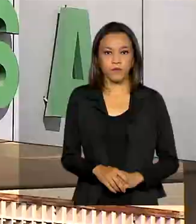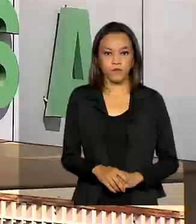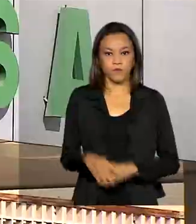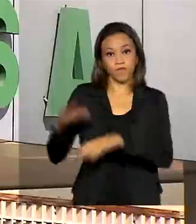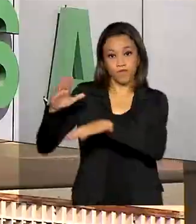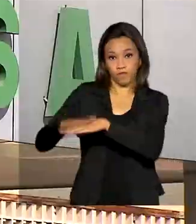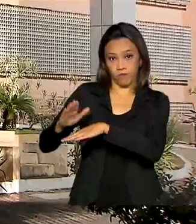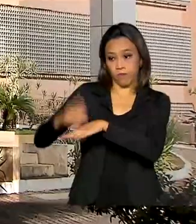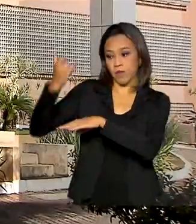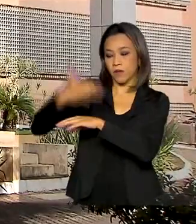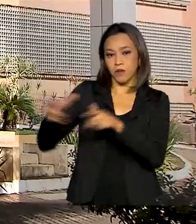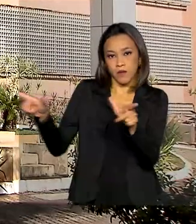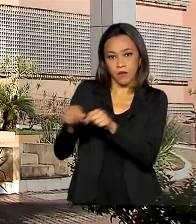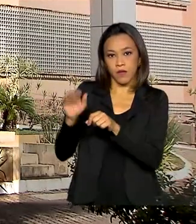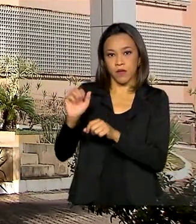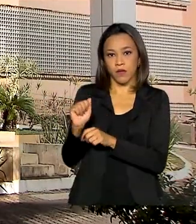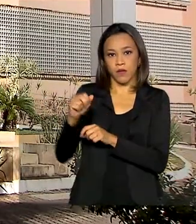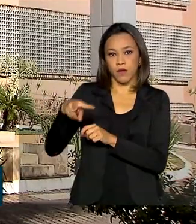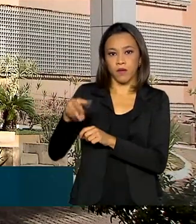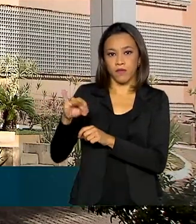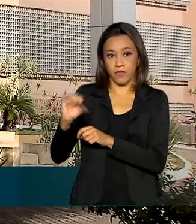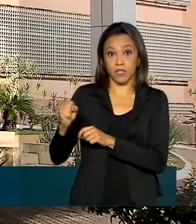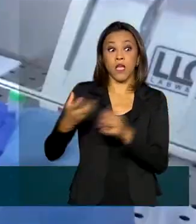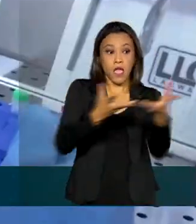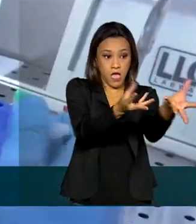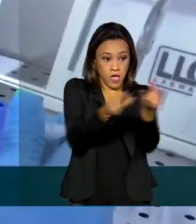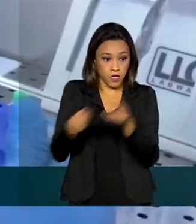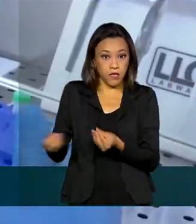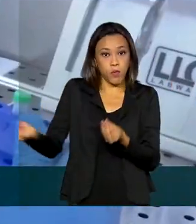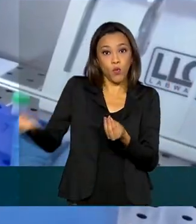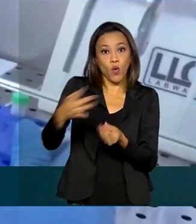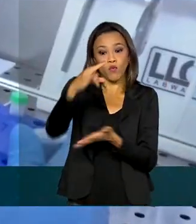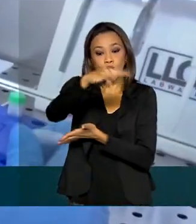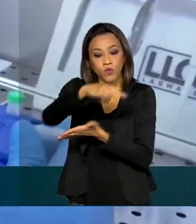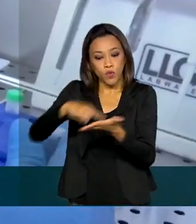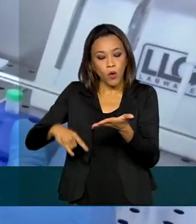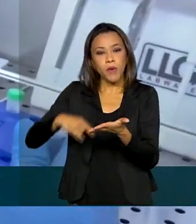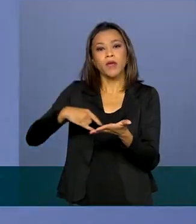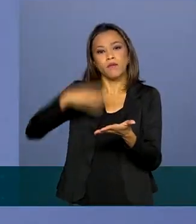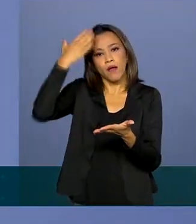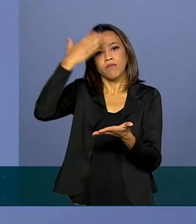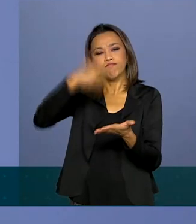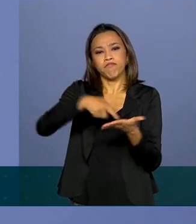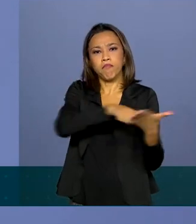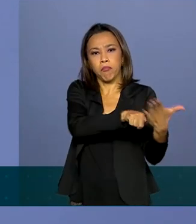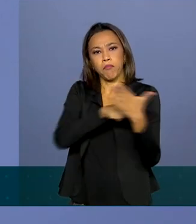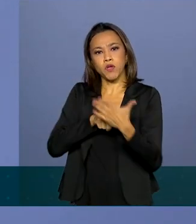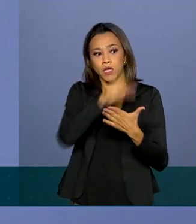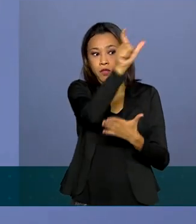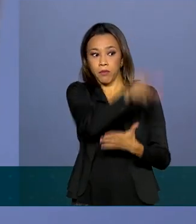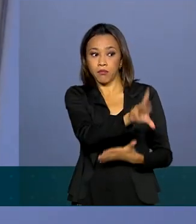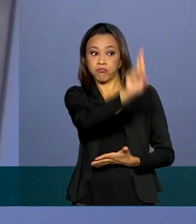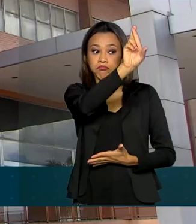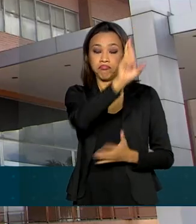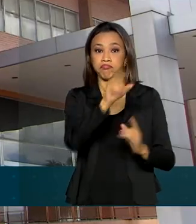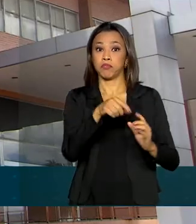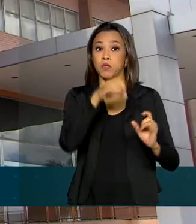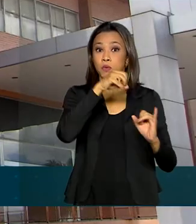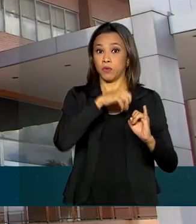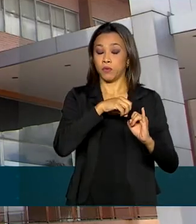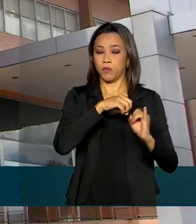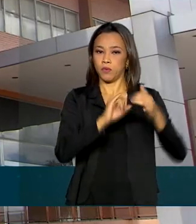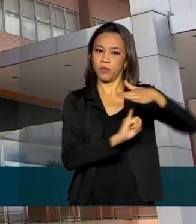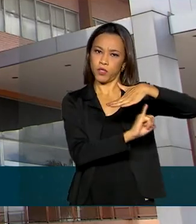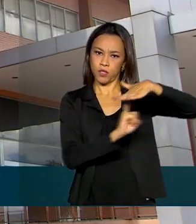Segundo a Anvisa, o órgão recebeu novos documentos apresentados pelo patrocinador da vacina, o Instituto Butantan.